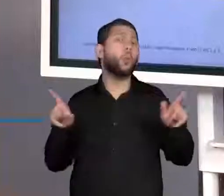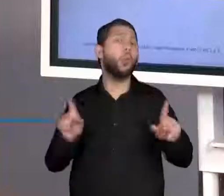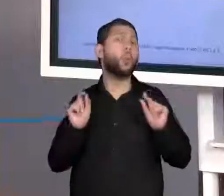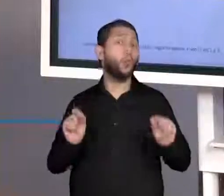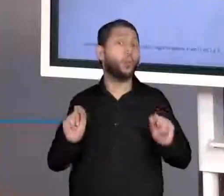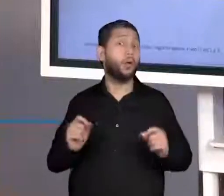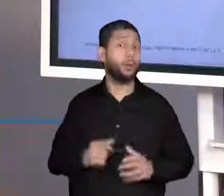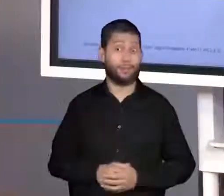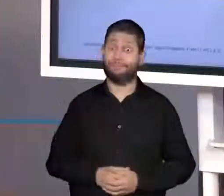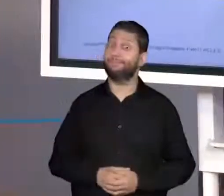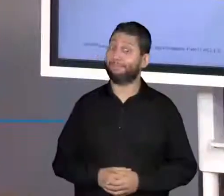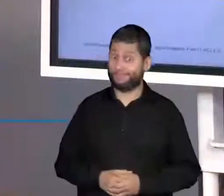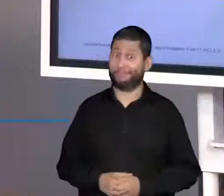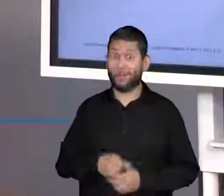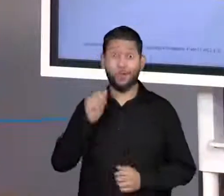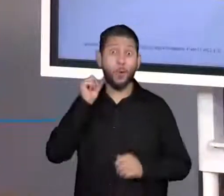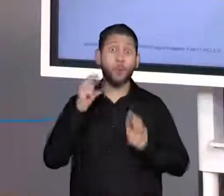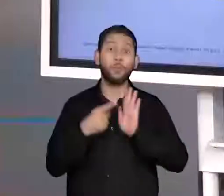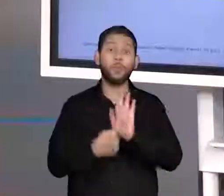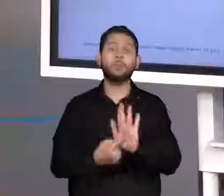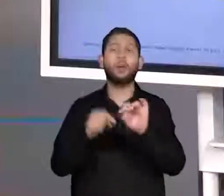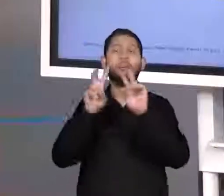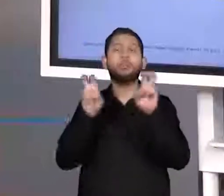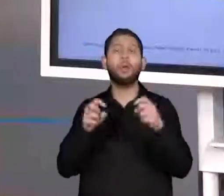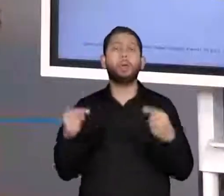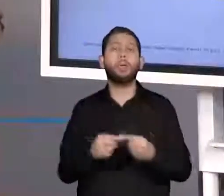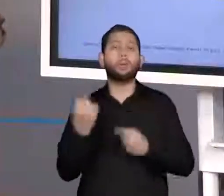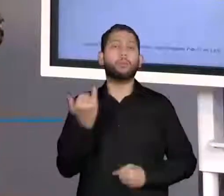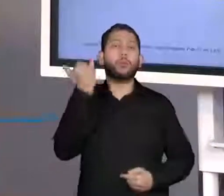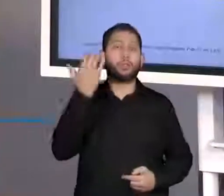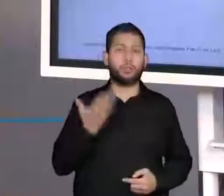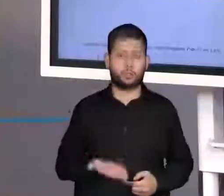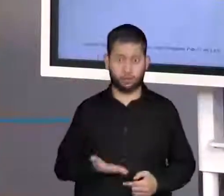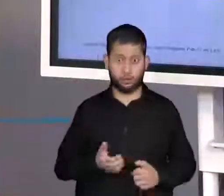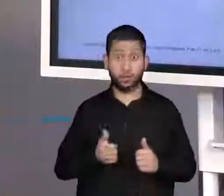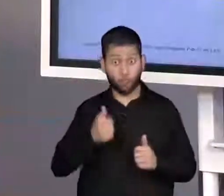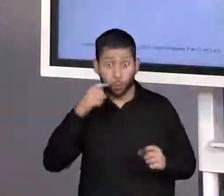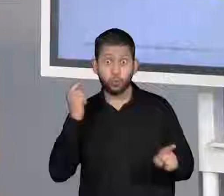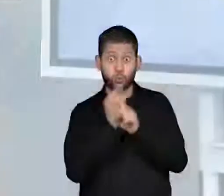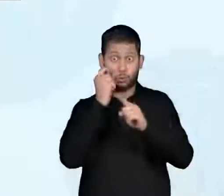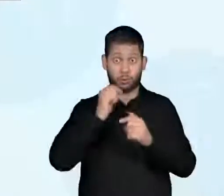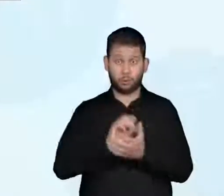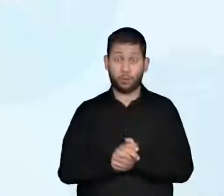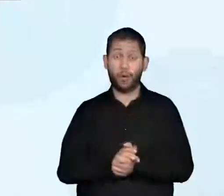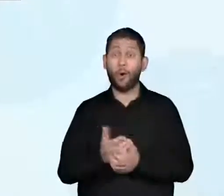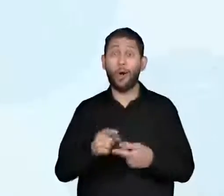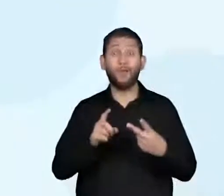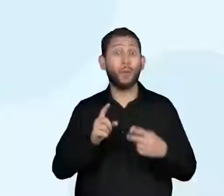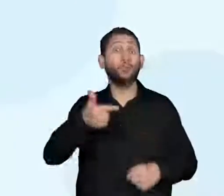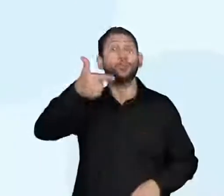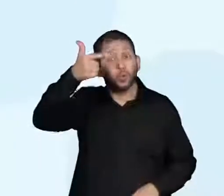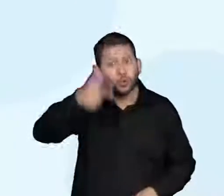ser mais importante, tá bom? Fiz essa segunda leitura, vamos aqui para uma atividade.